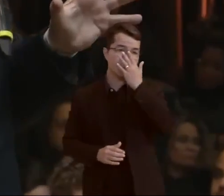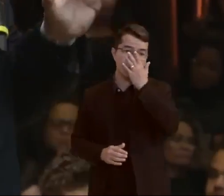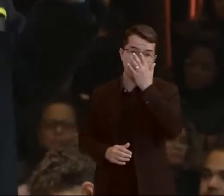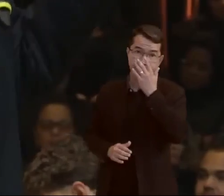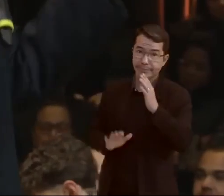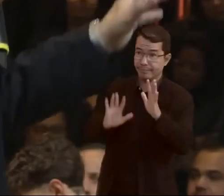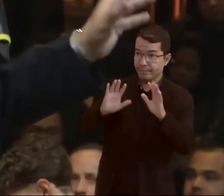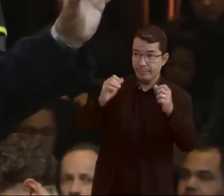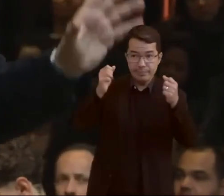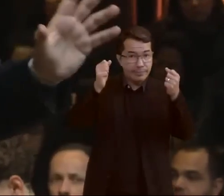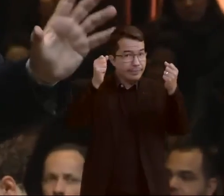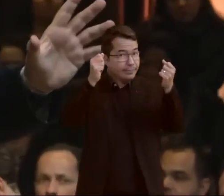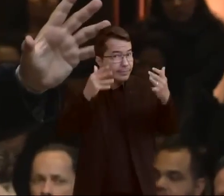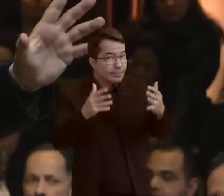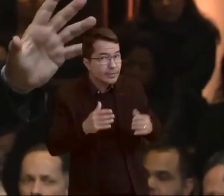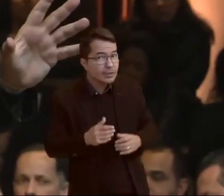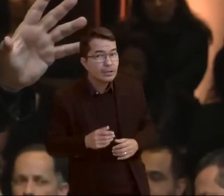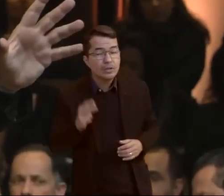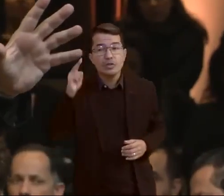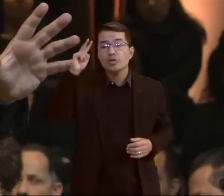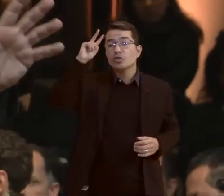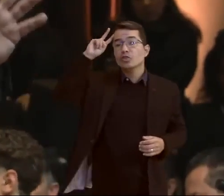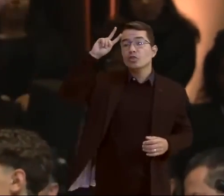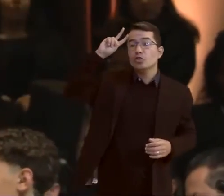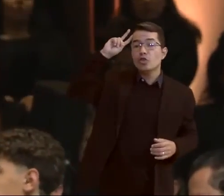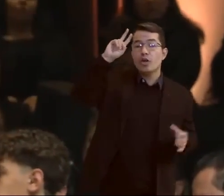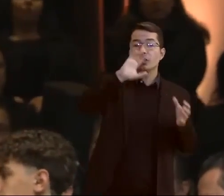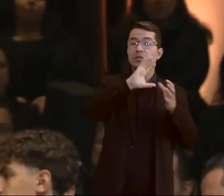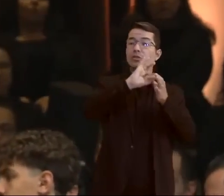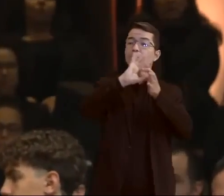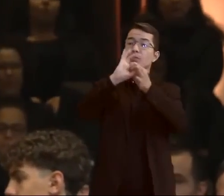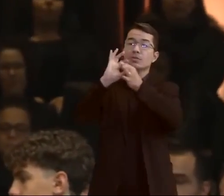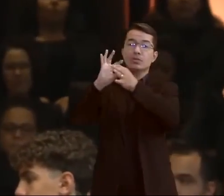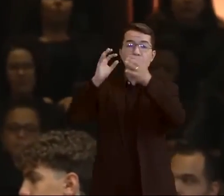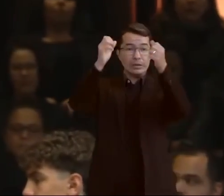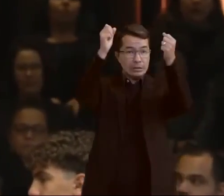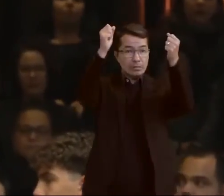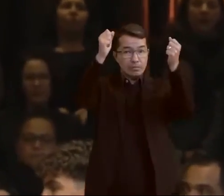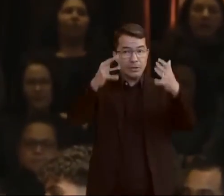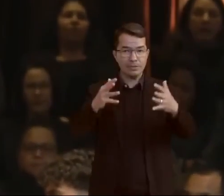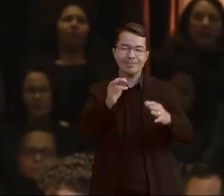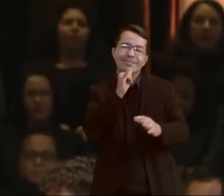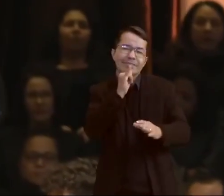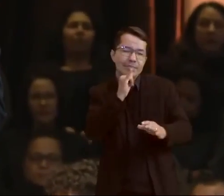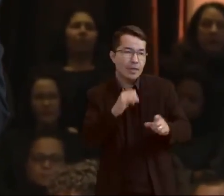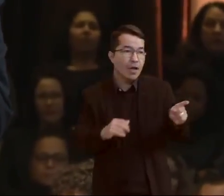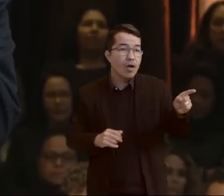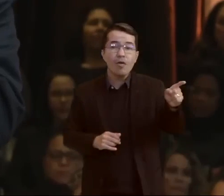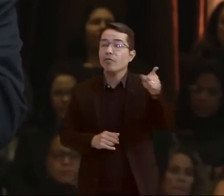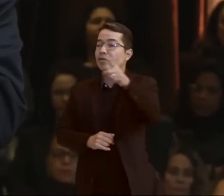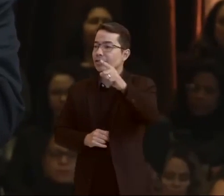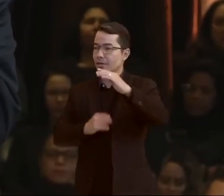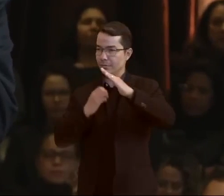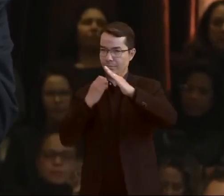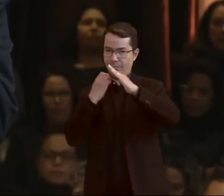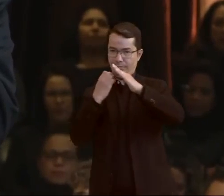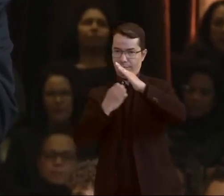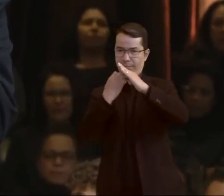contar para você um contexto bíblico da história. E eu vou colocar você agora como empresário, tá?